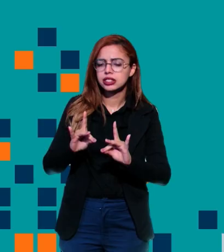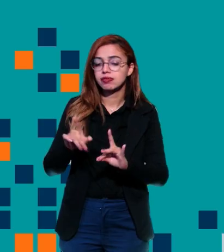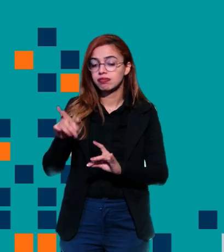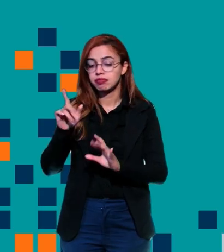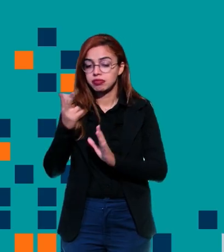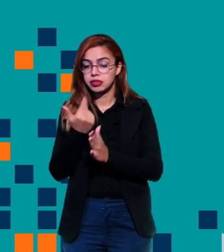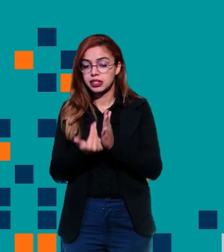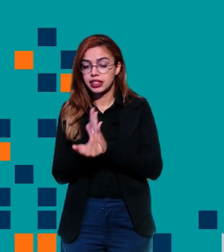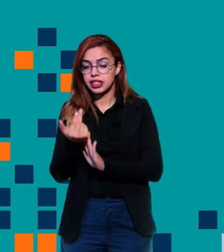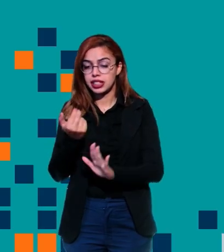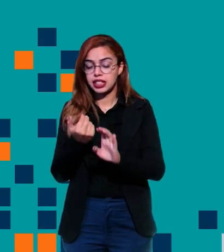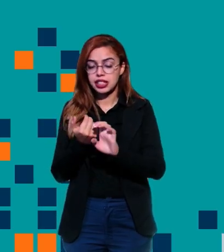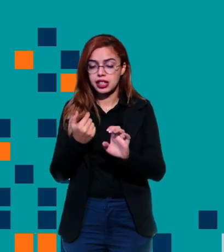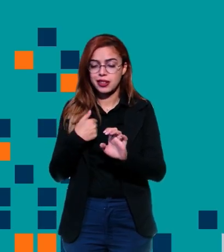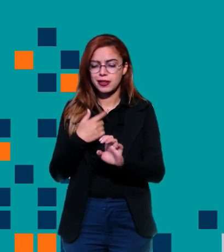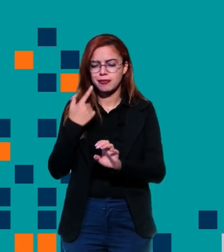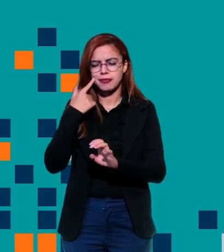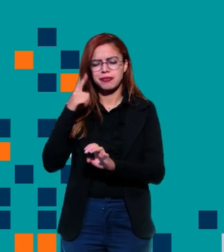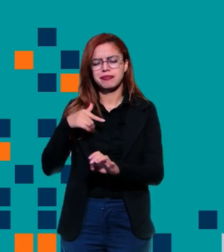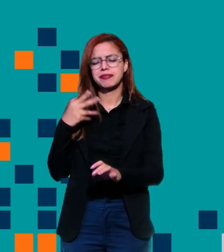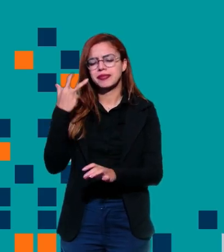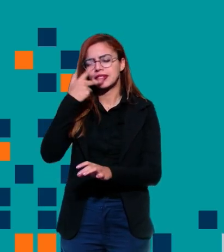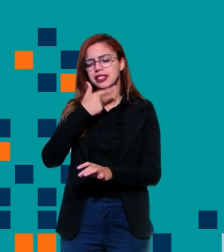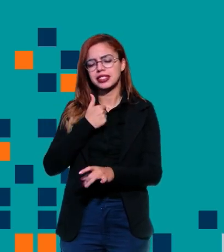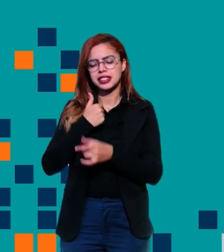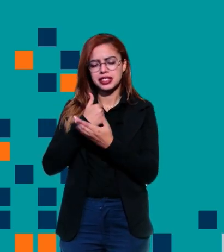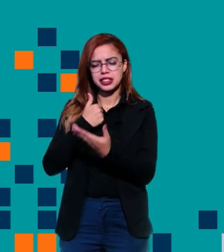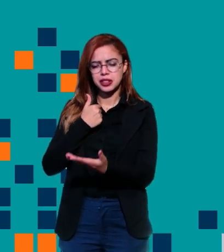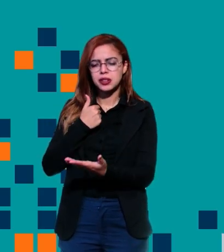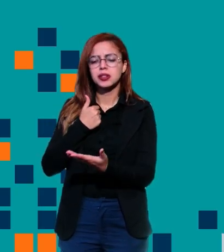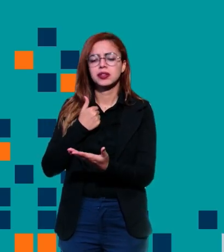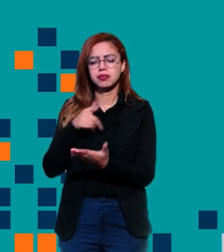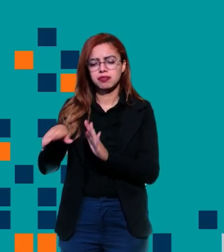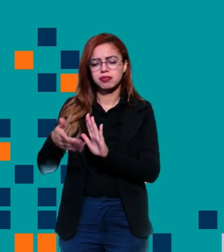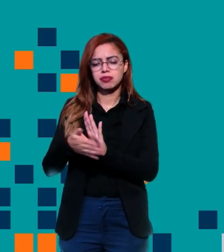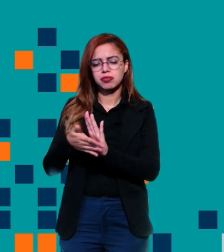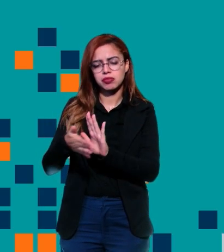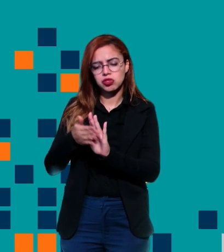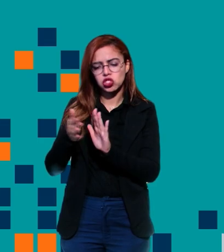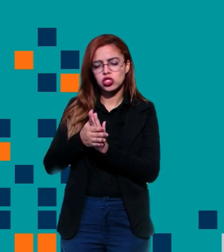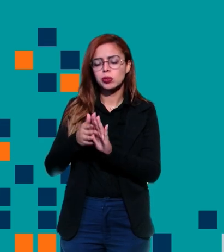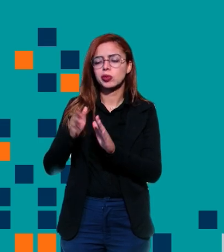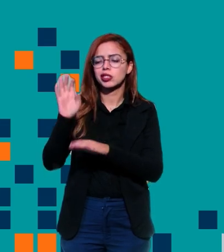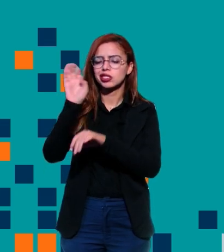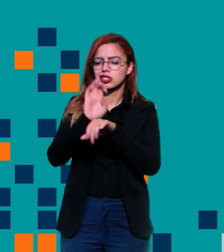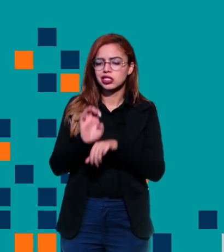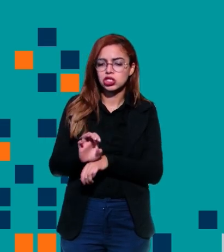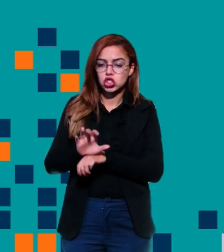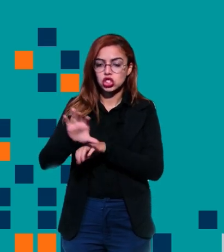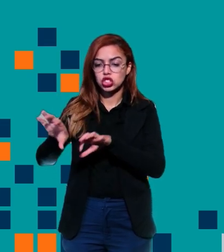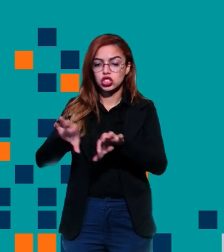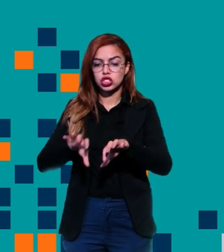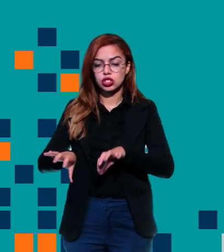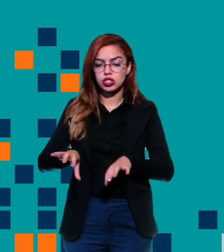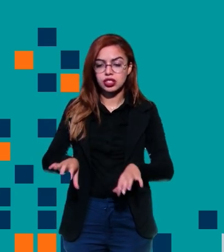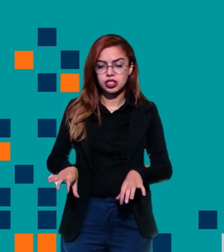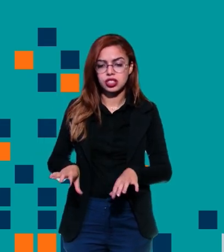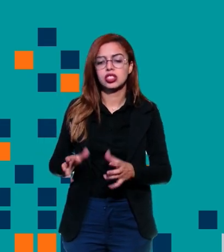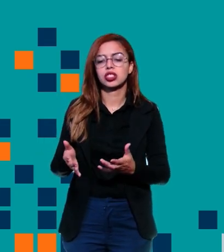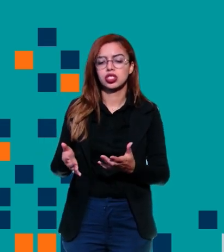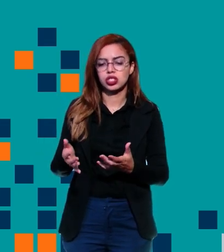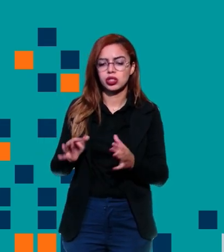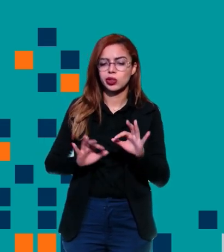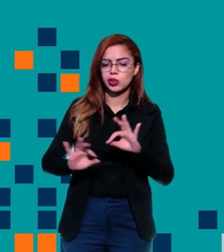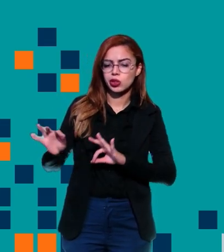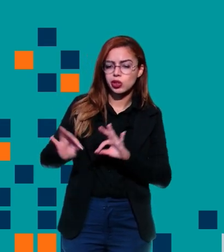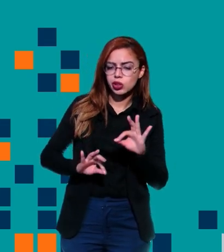à esquerda, que eu acho lindo, ele propõe dividir os estados diferentes, né? E dividir